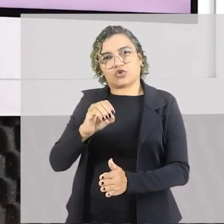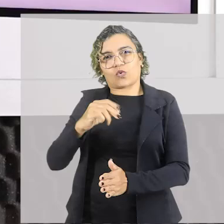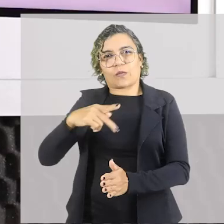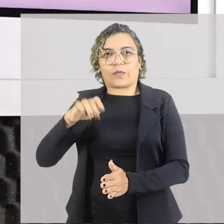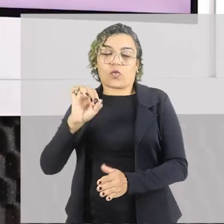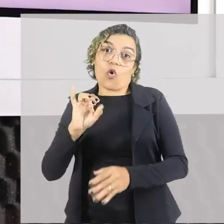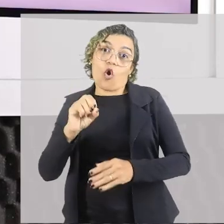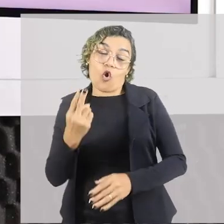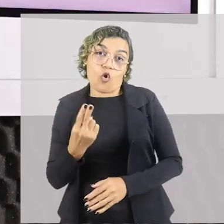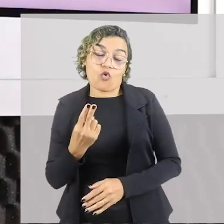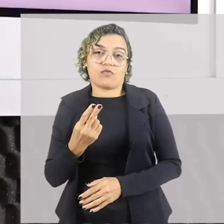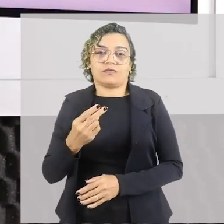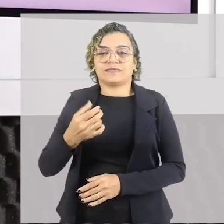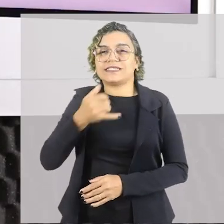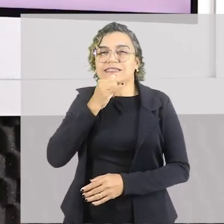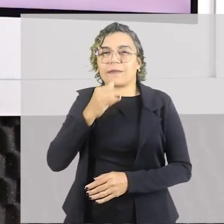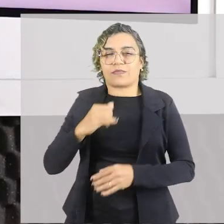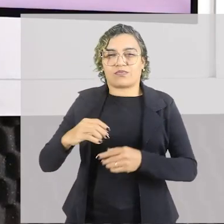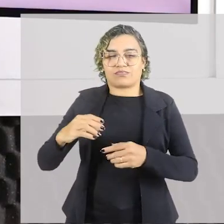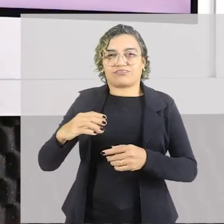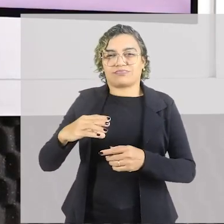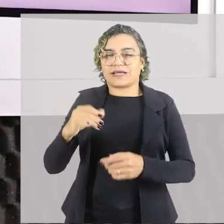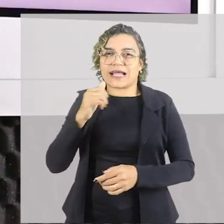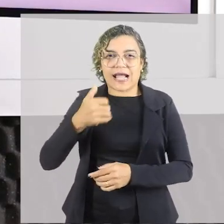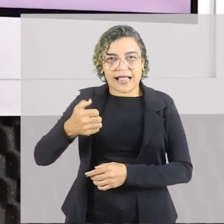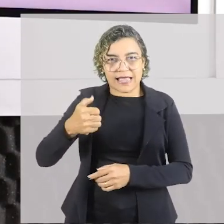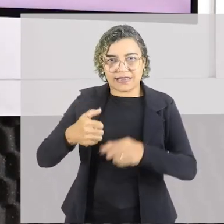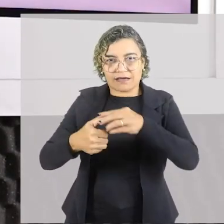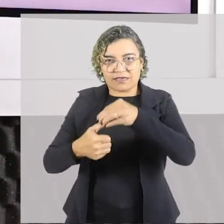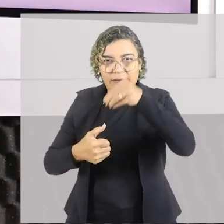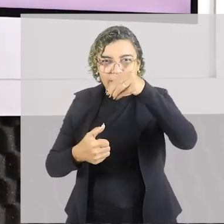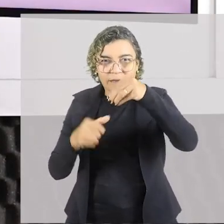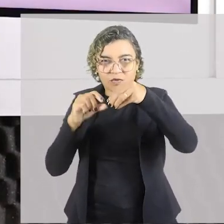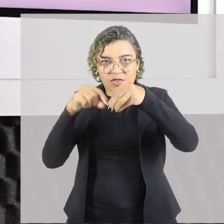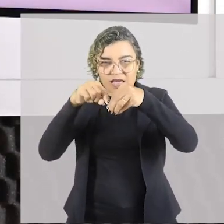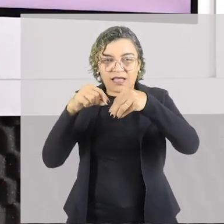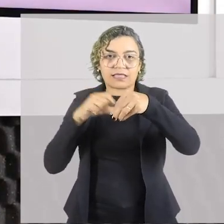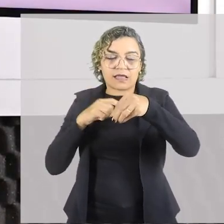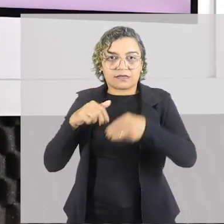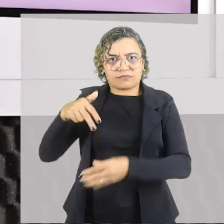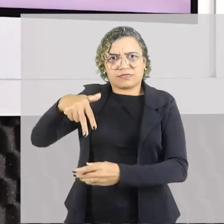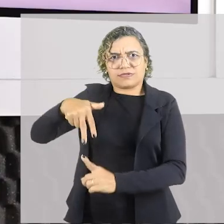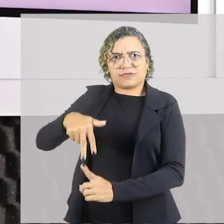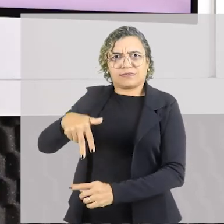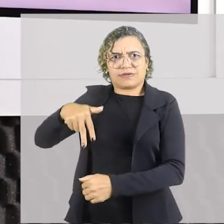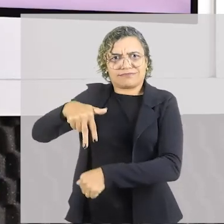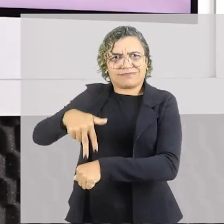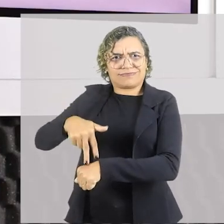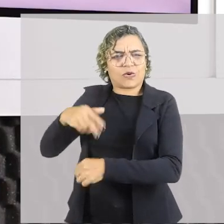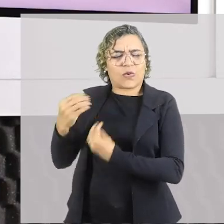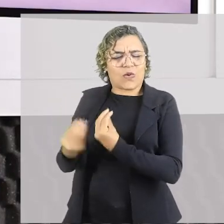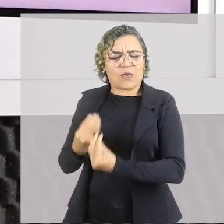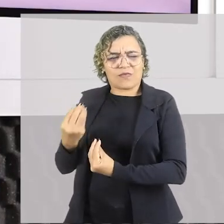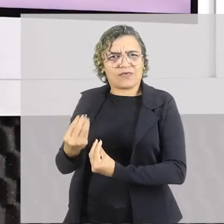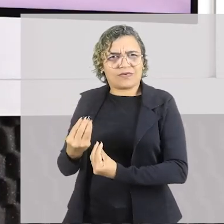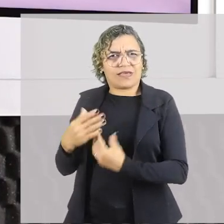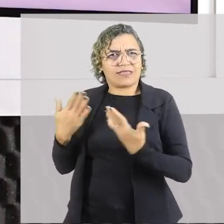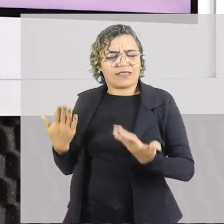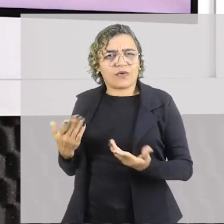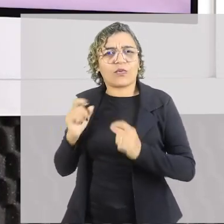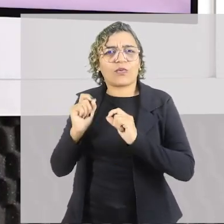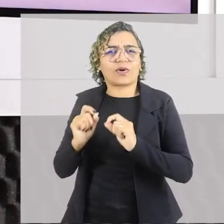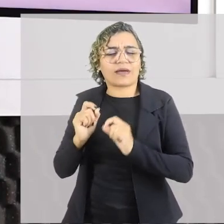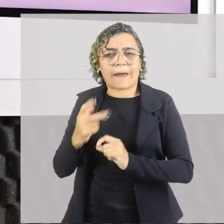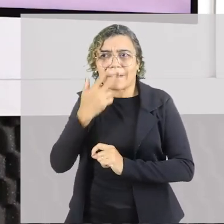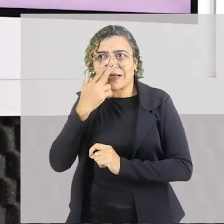uma caneta. Então, o peso do corpo dela está distribuído por uma área muito pequena. Então, a pressão dela bem é maior que a minha. Tá certo, gente? Então,